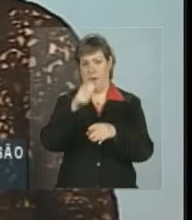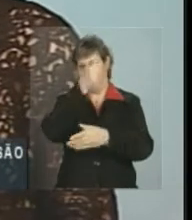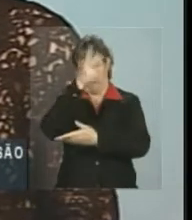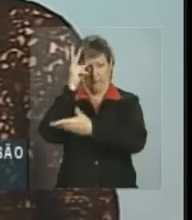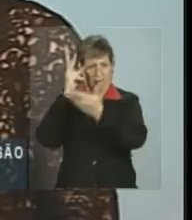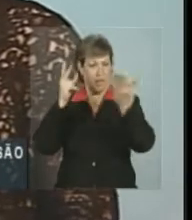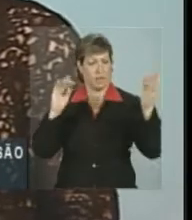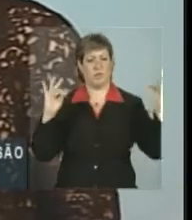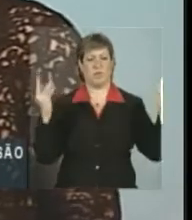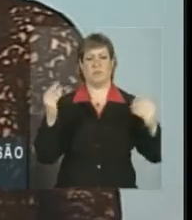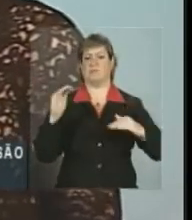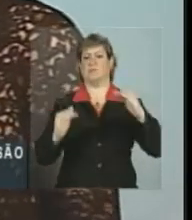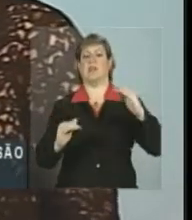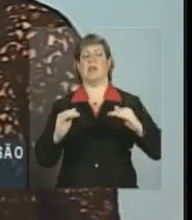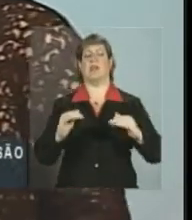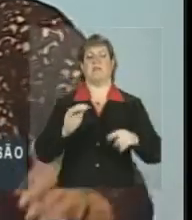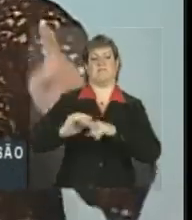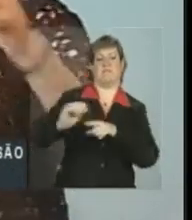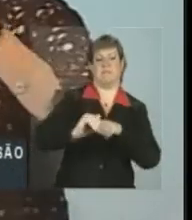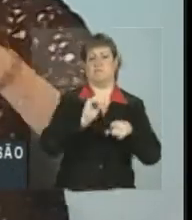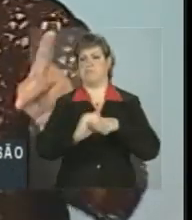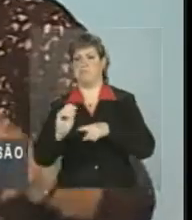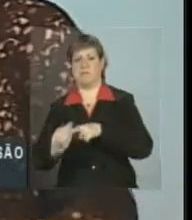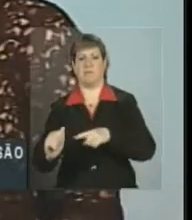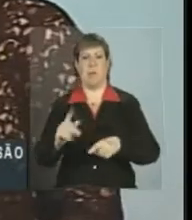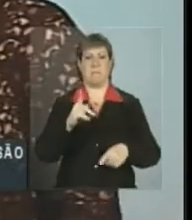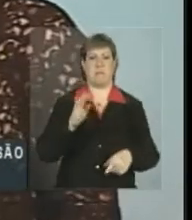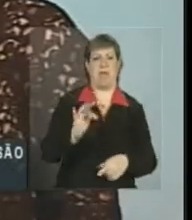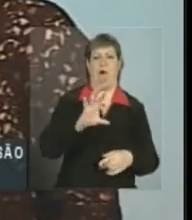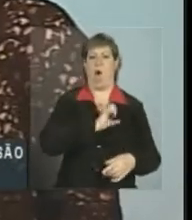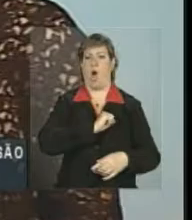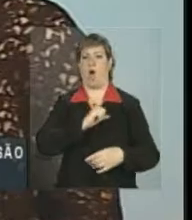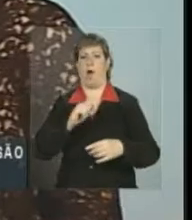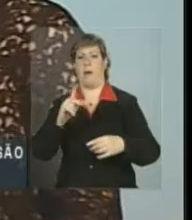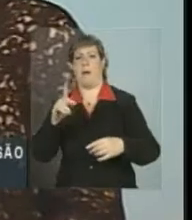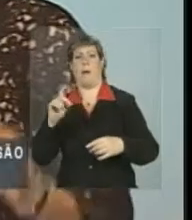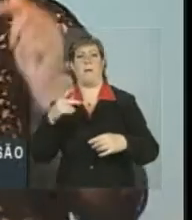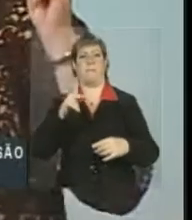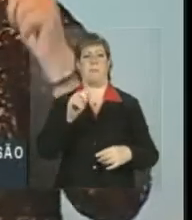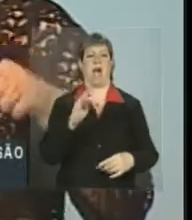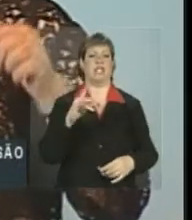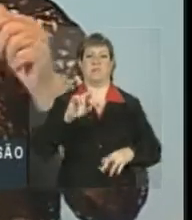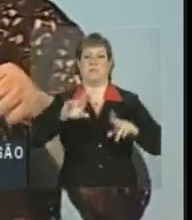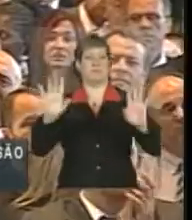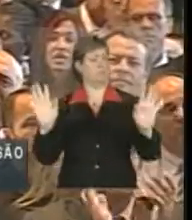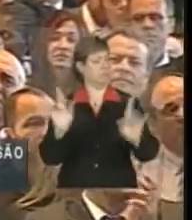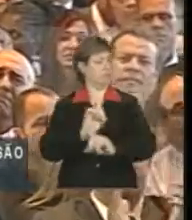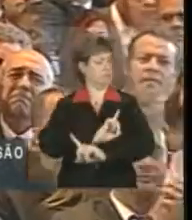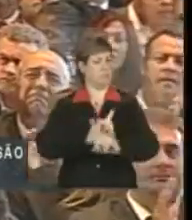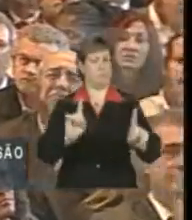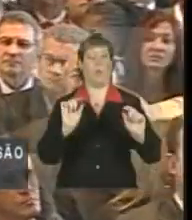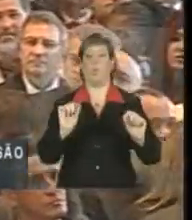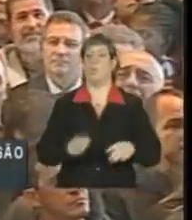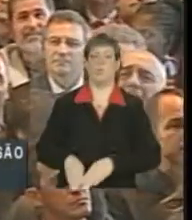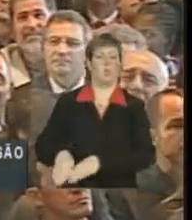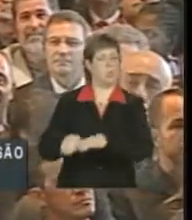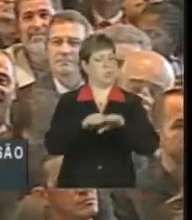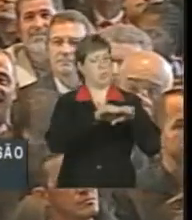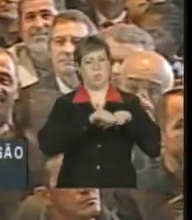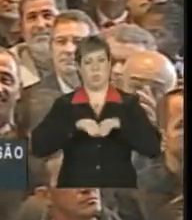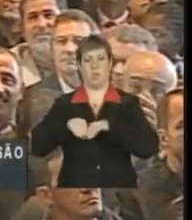sem distinção de partido político, sem distinção de origem. E essa distribuição de